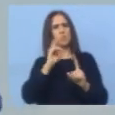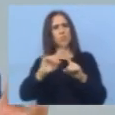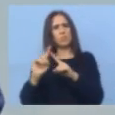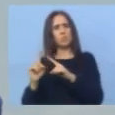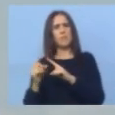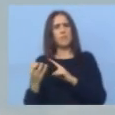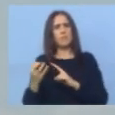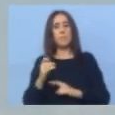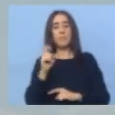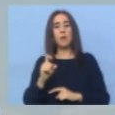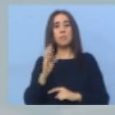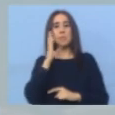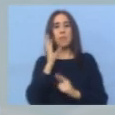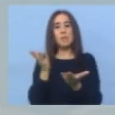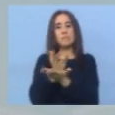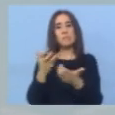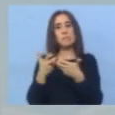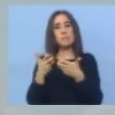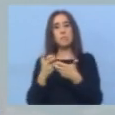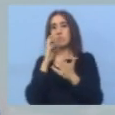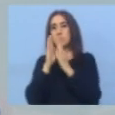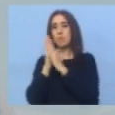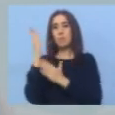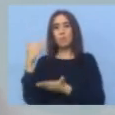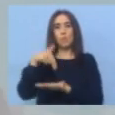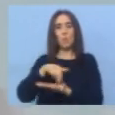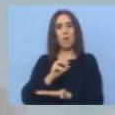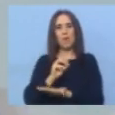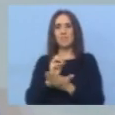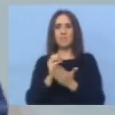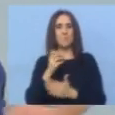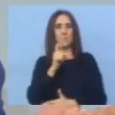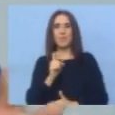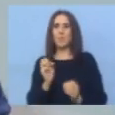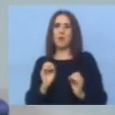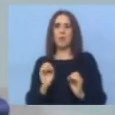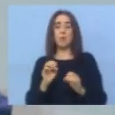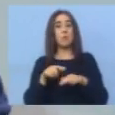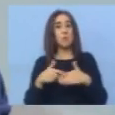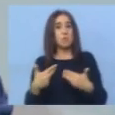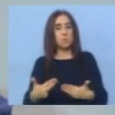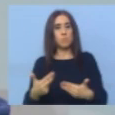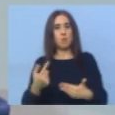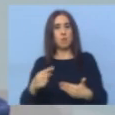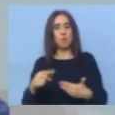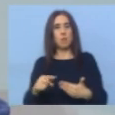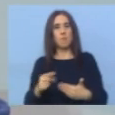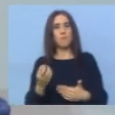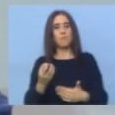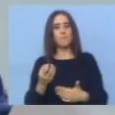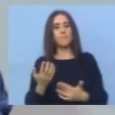paz entre as partes beligerantes, se Deus não entra na equação, não teremos paz. Mas neste momento há,